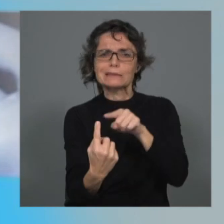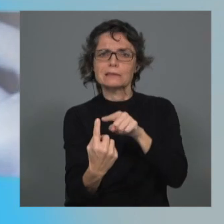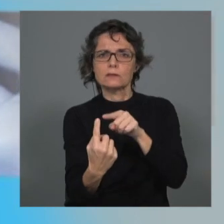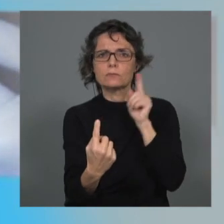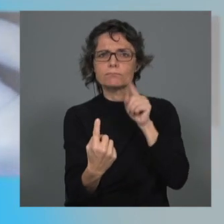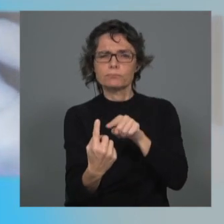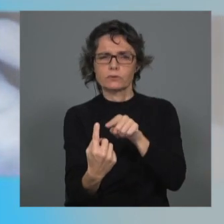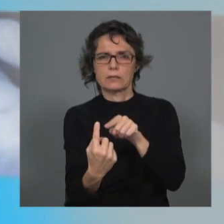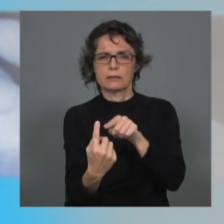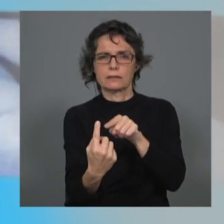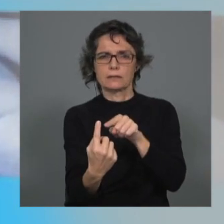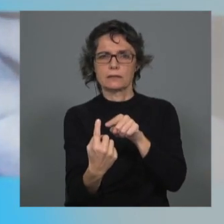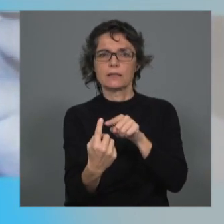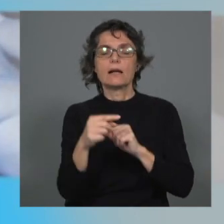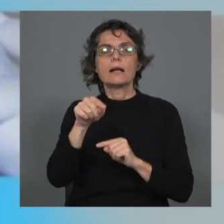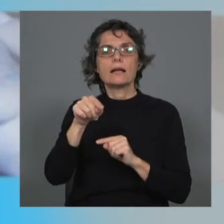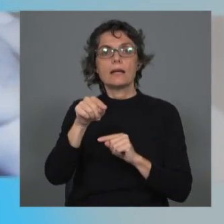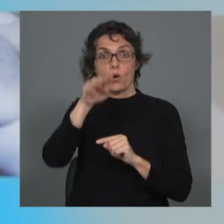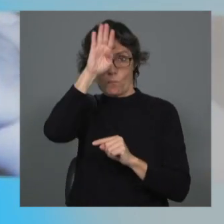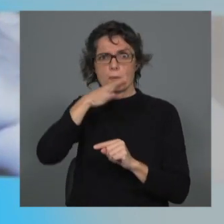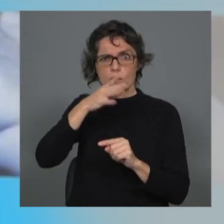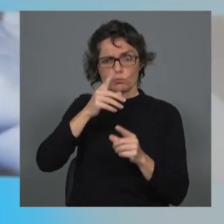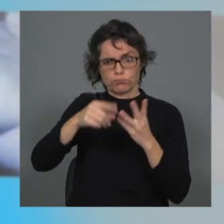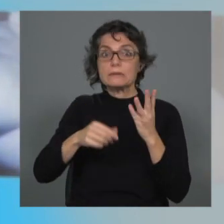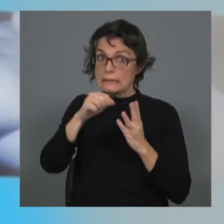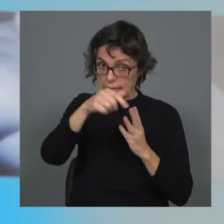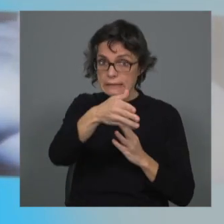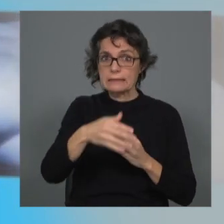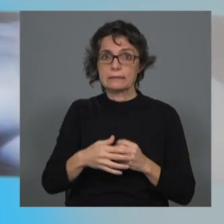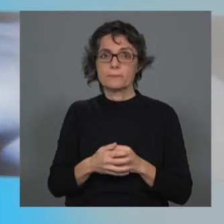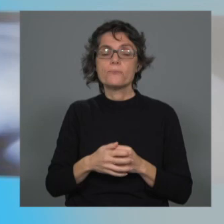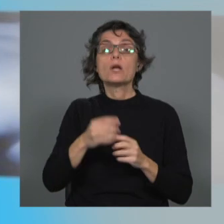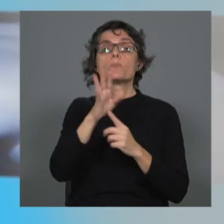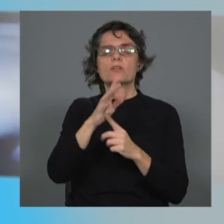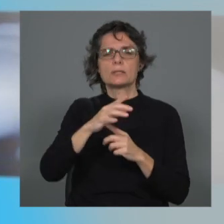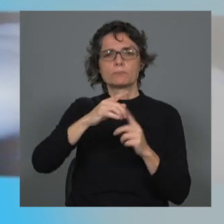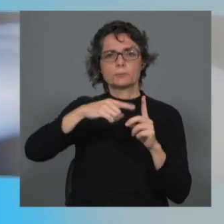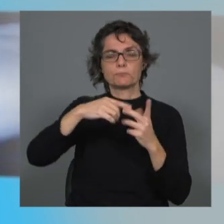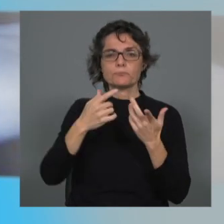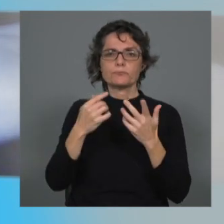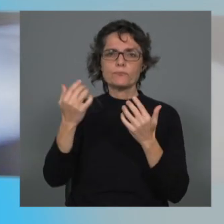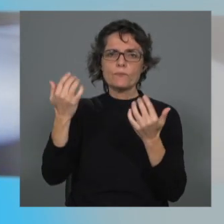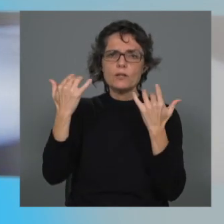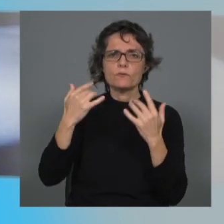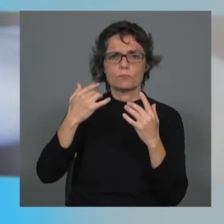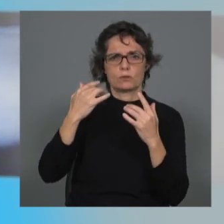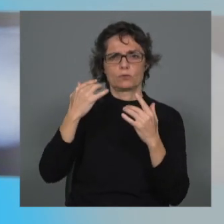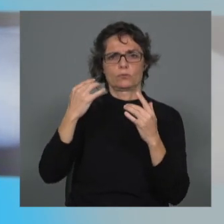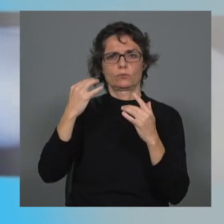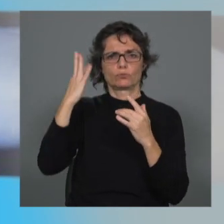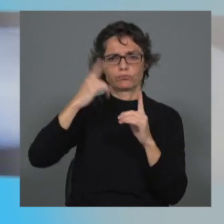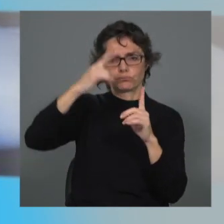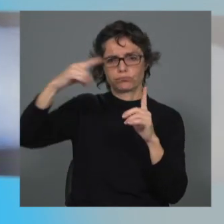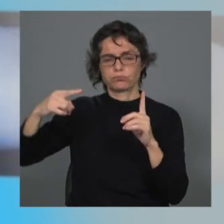nisto, e é curioso verificarmos o seguinte: em termos das estatísticas, as faixas